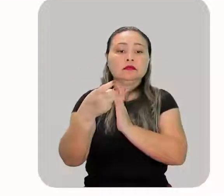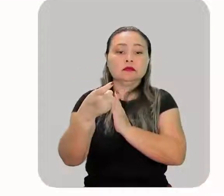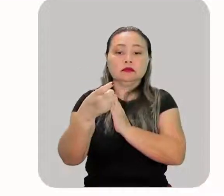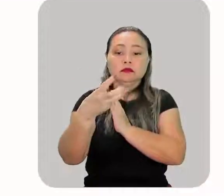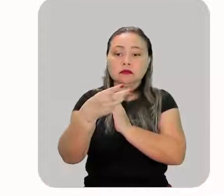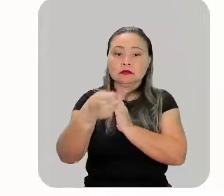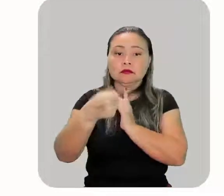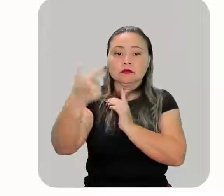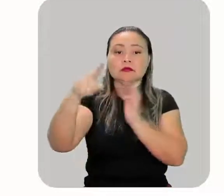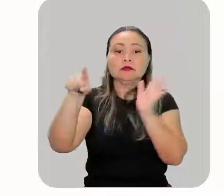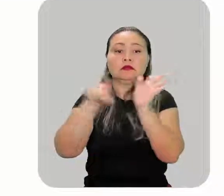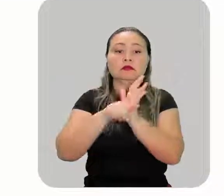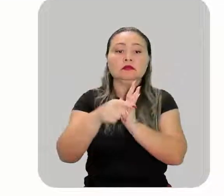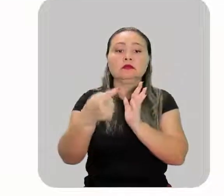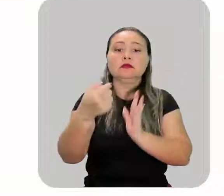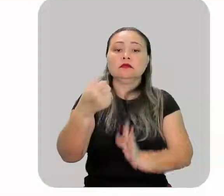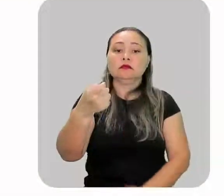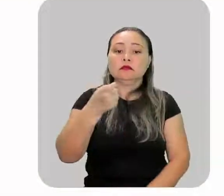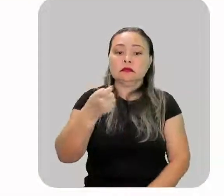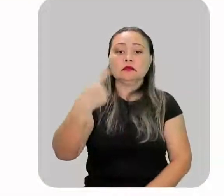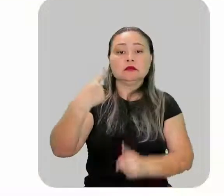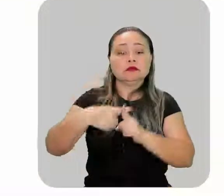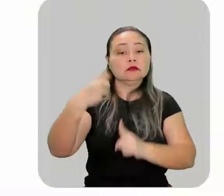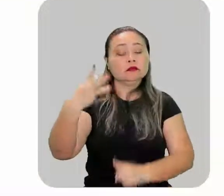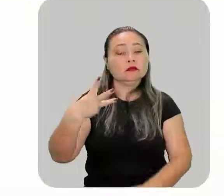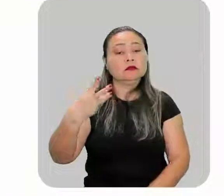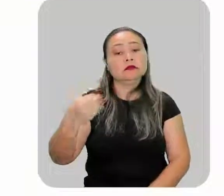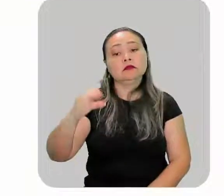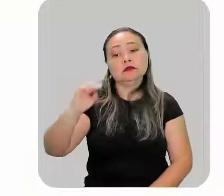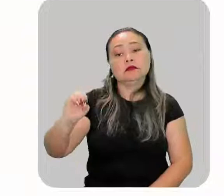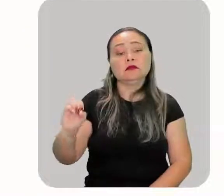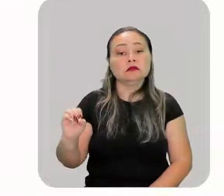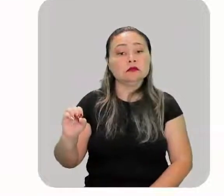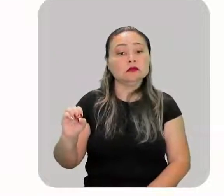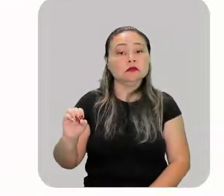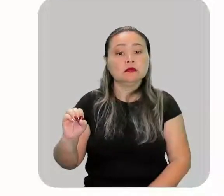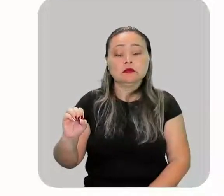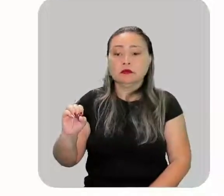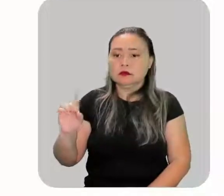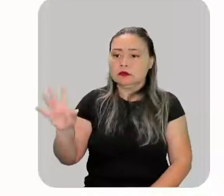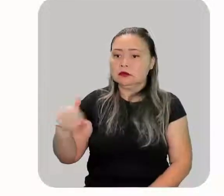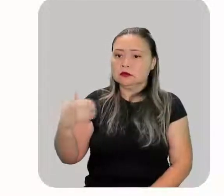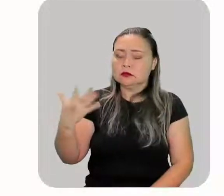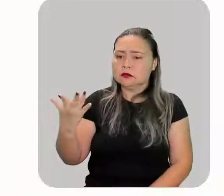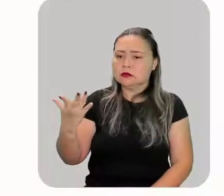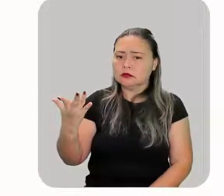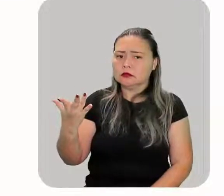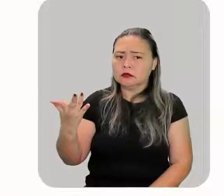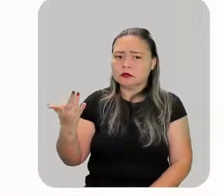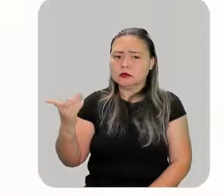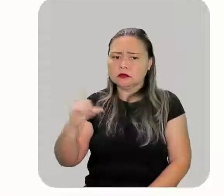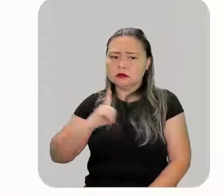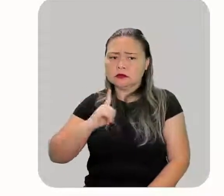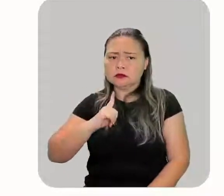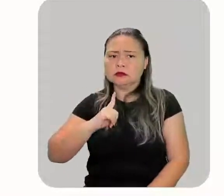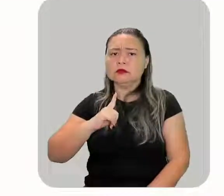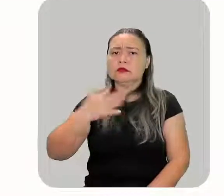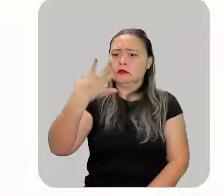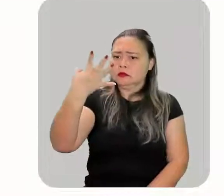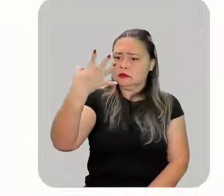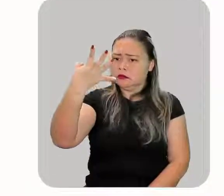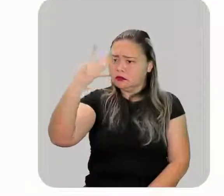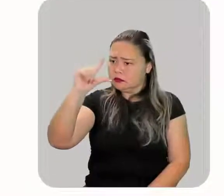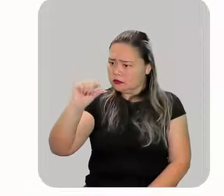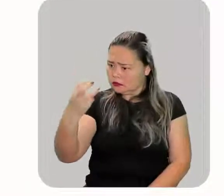ao quadrado menos x mais 3 igual a zero. Ei, professor, mas não adiantou muito não, ó. Do quarto grau passou